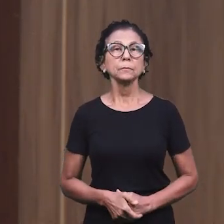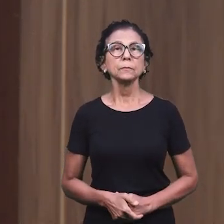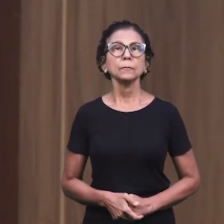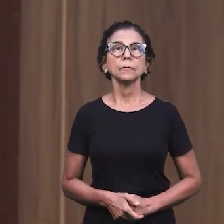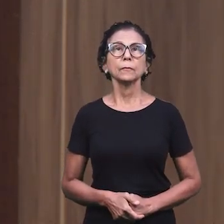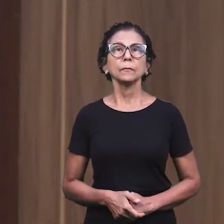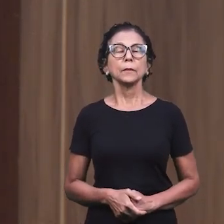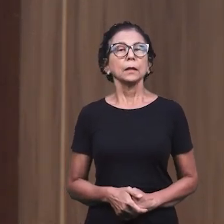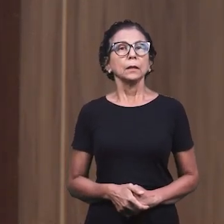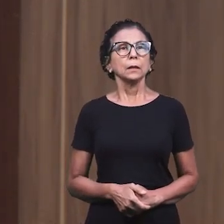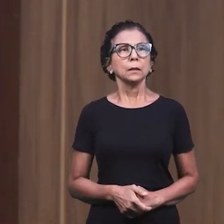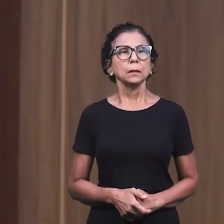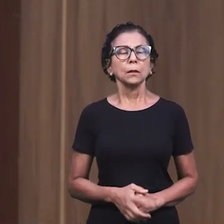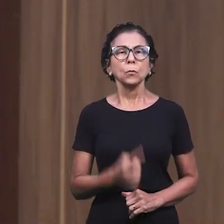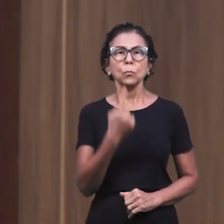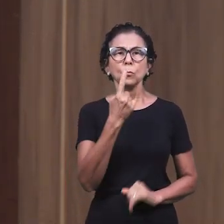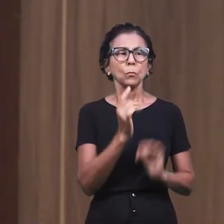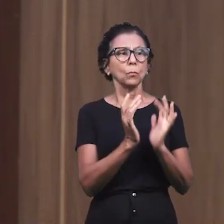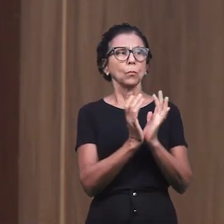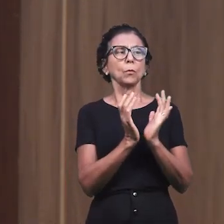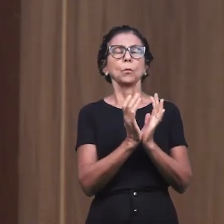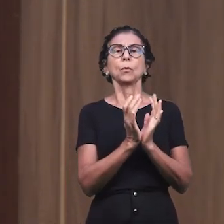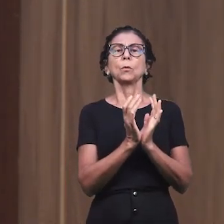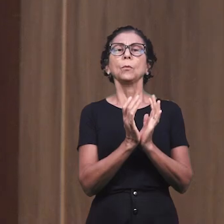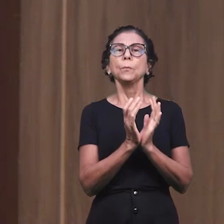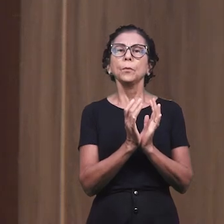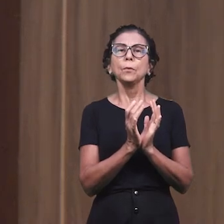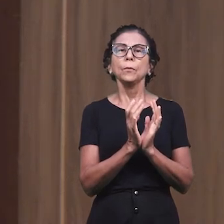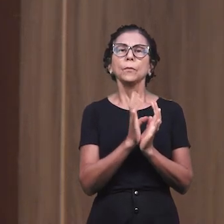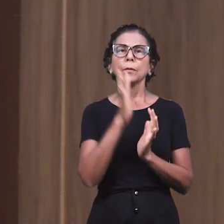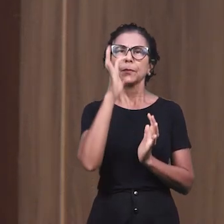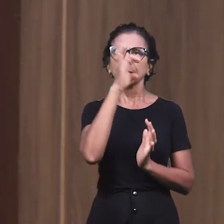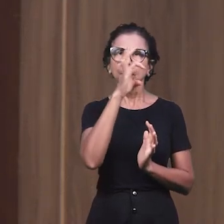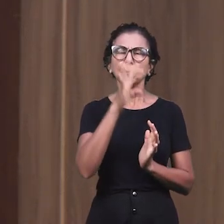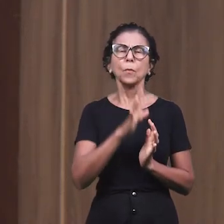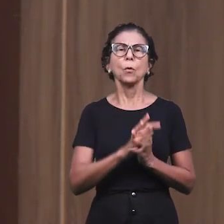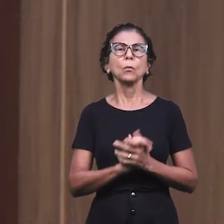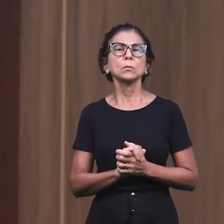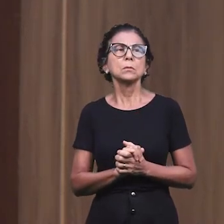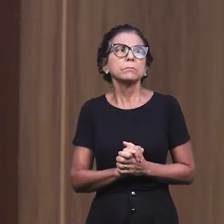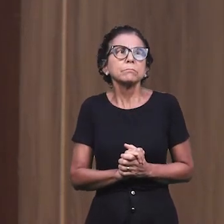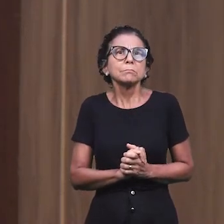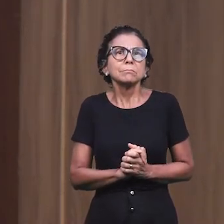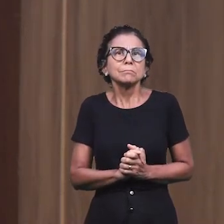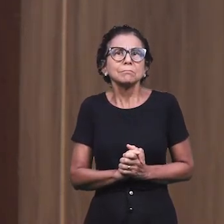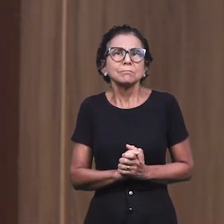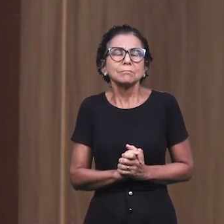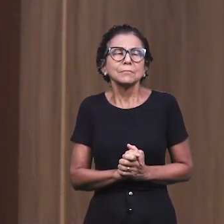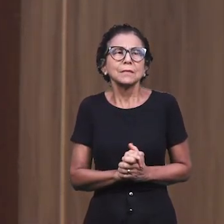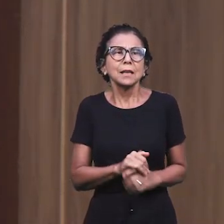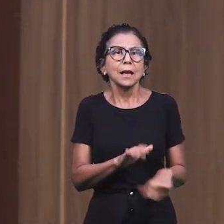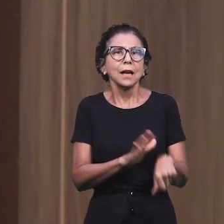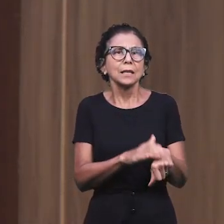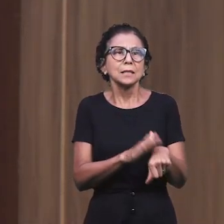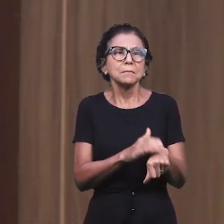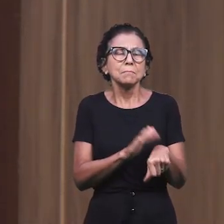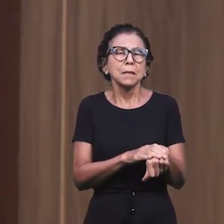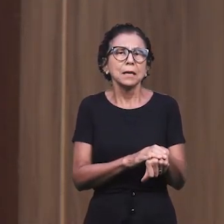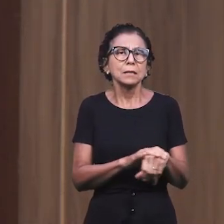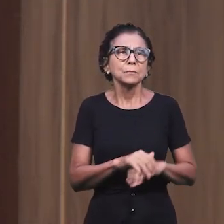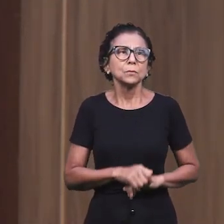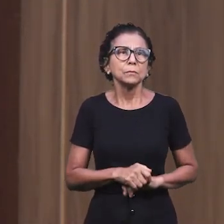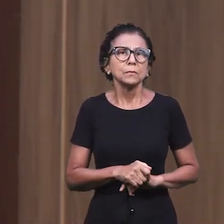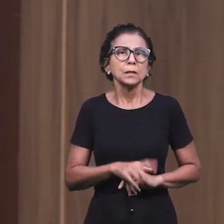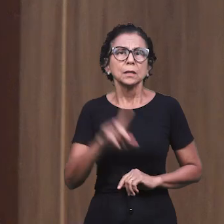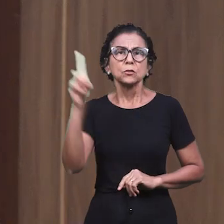quer reagir e agora, na sua própria força, sem Deus ir com eles, eles querem